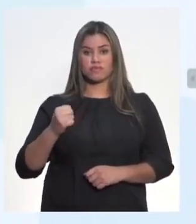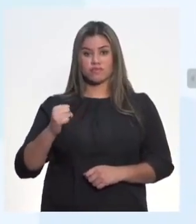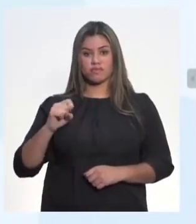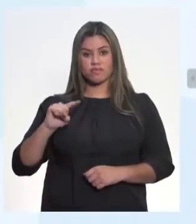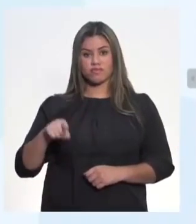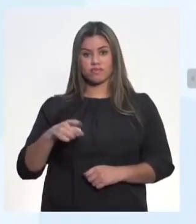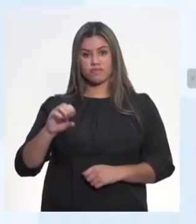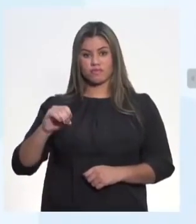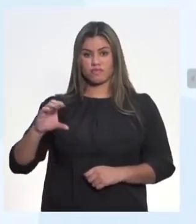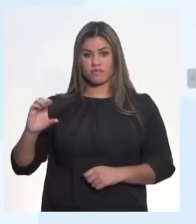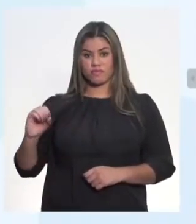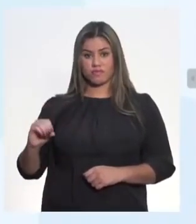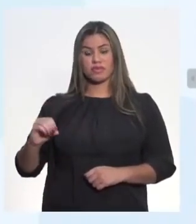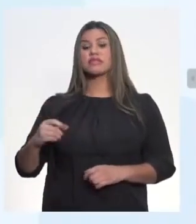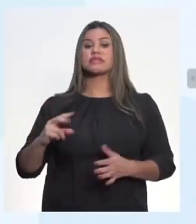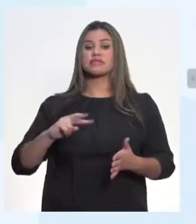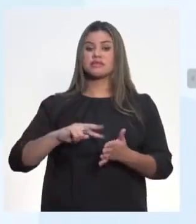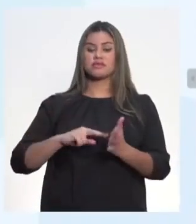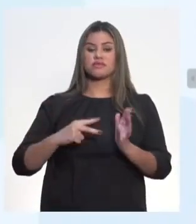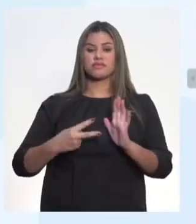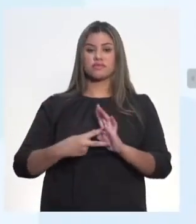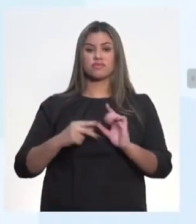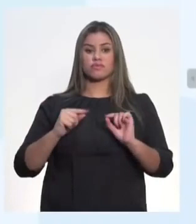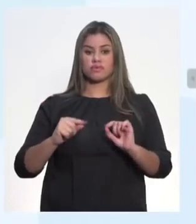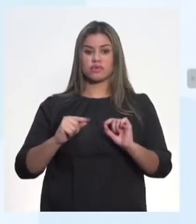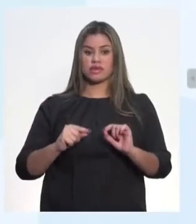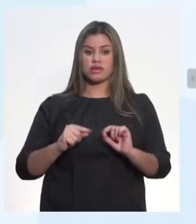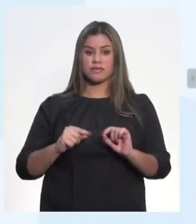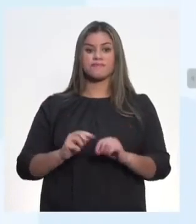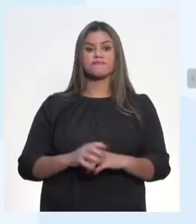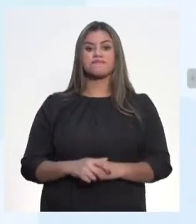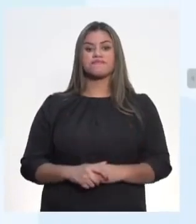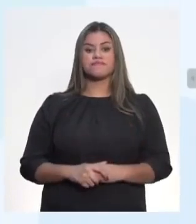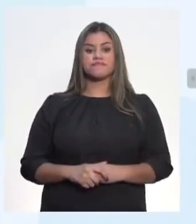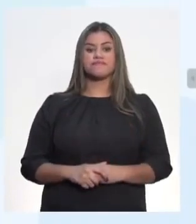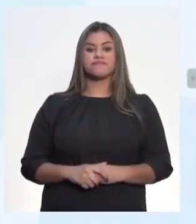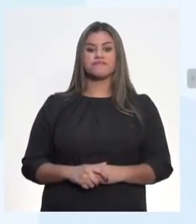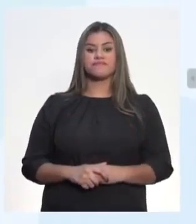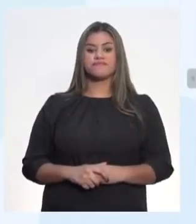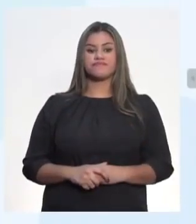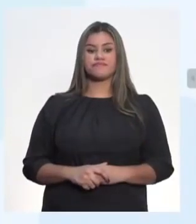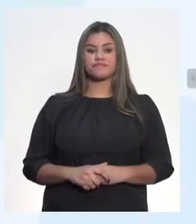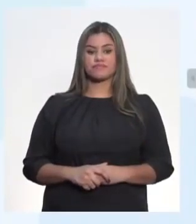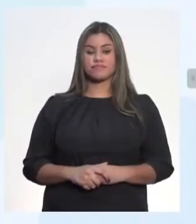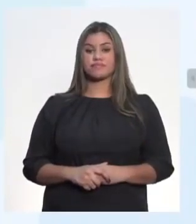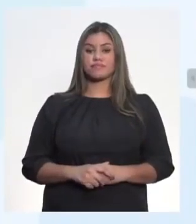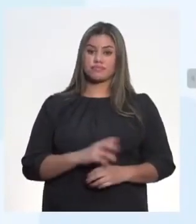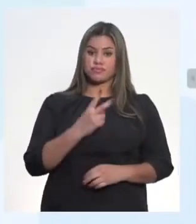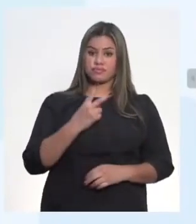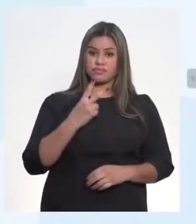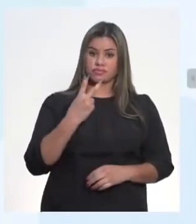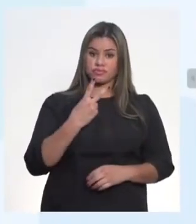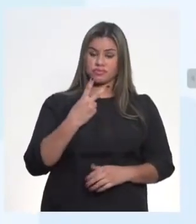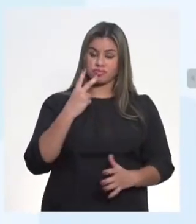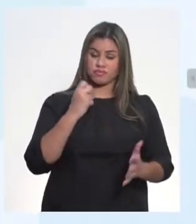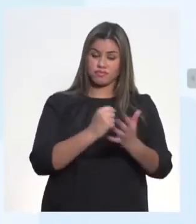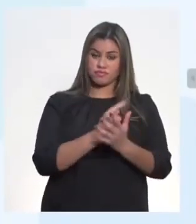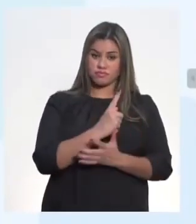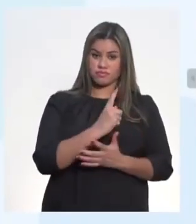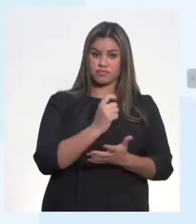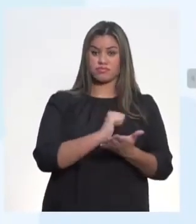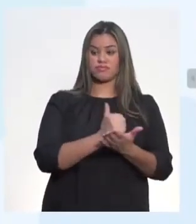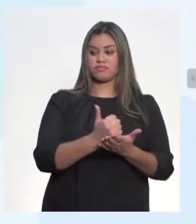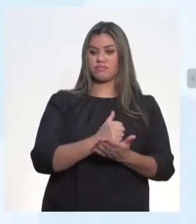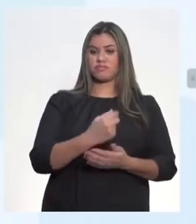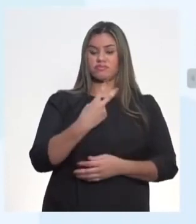das contas, eu estou pagando nesse videogame os 2.400, que é